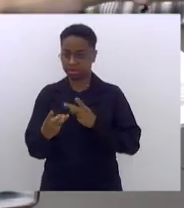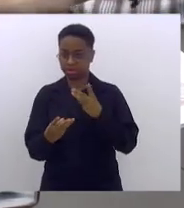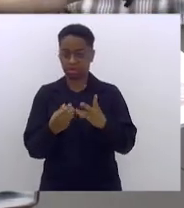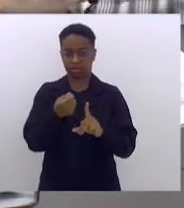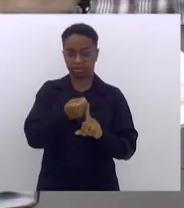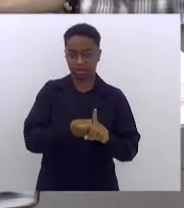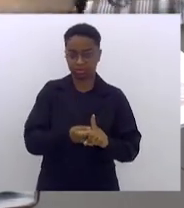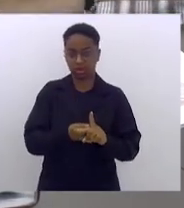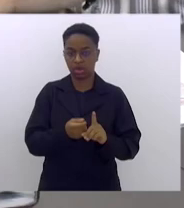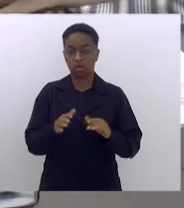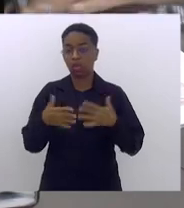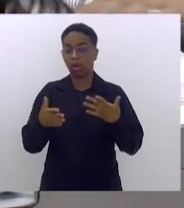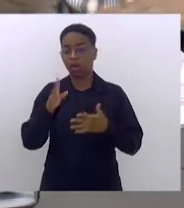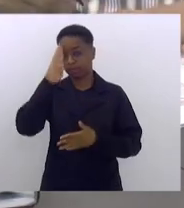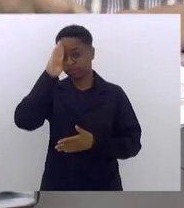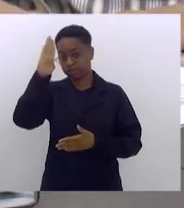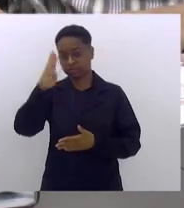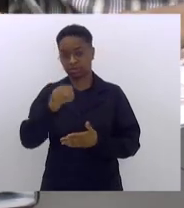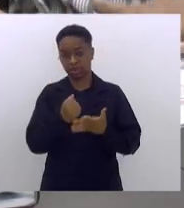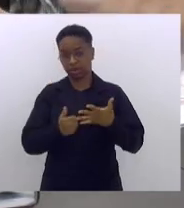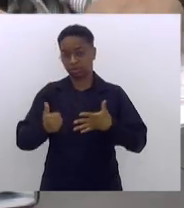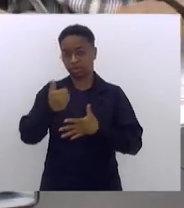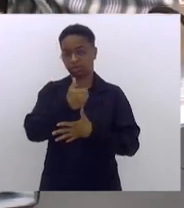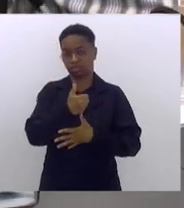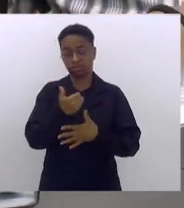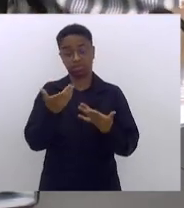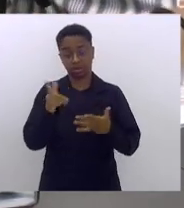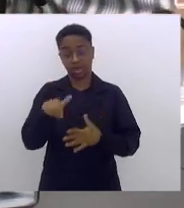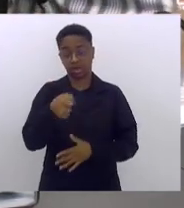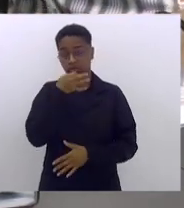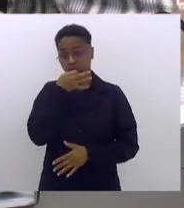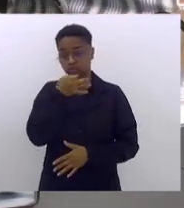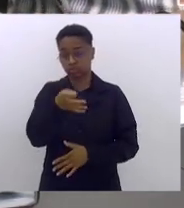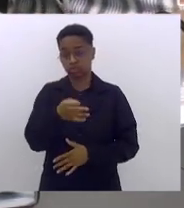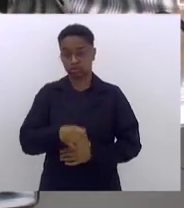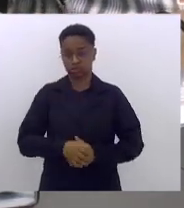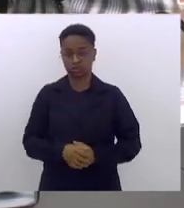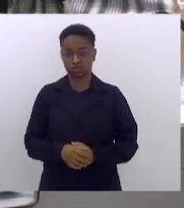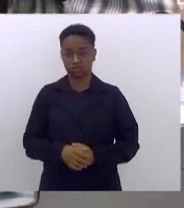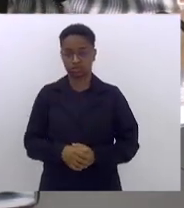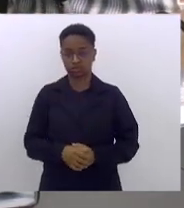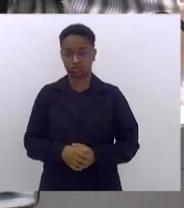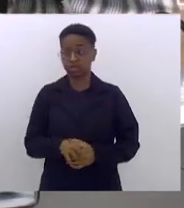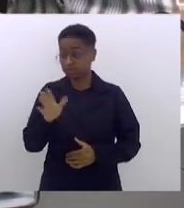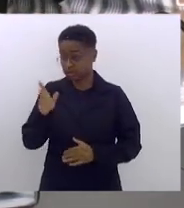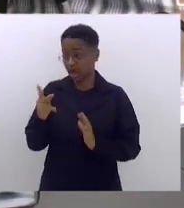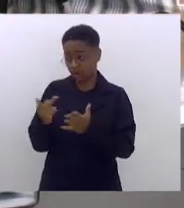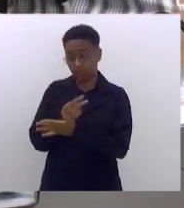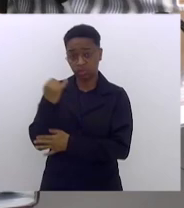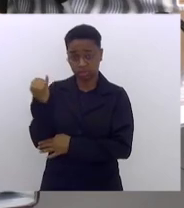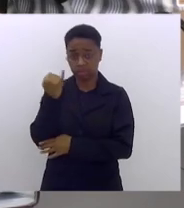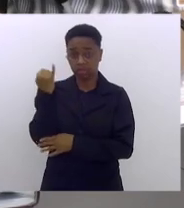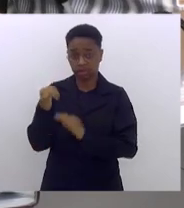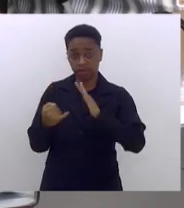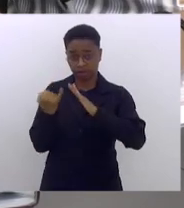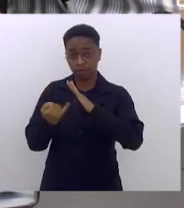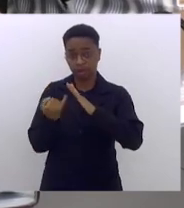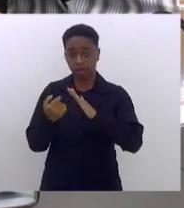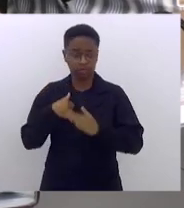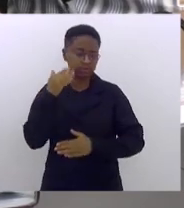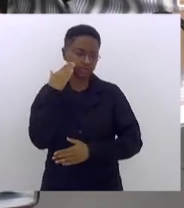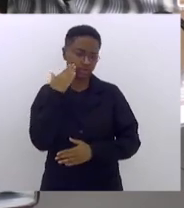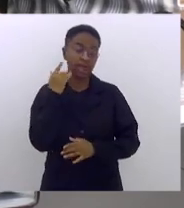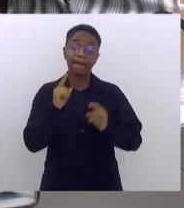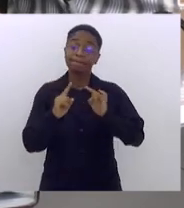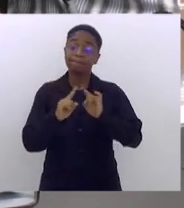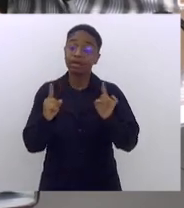projetos prioritários seus. Seria uma sugestão à Vossa Excelência. Isso tem acontecido informalmente. Eu sei que tem acontecido, mas só